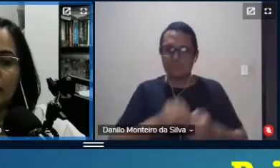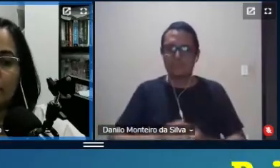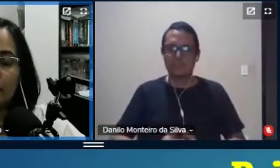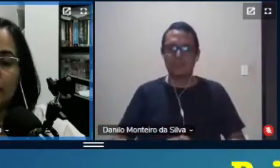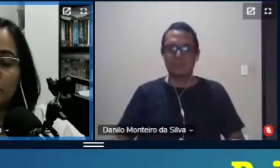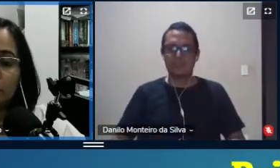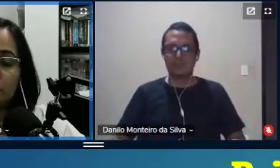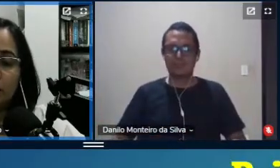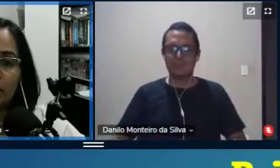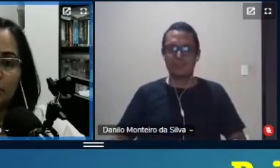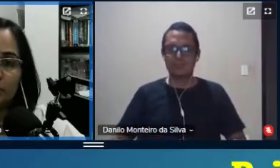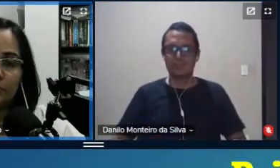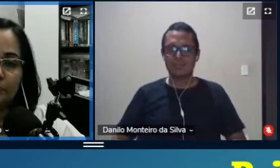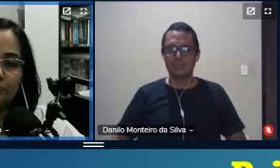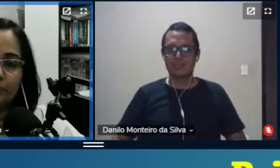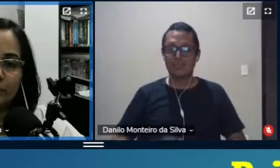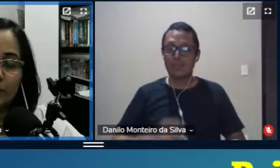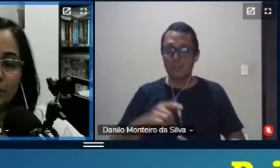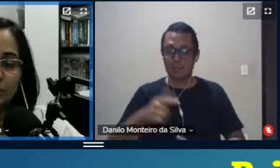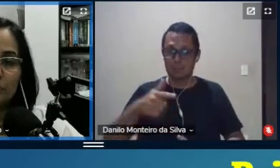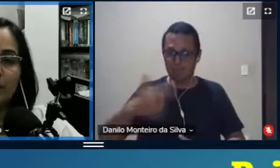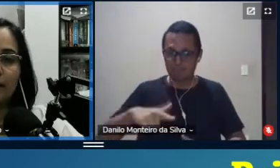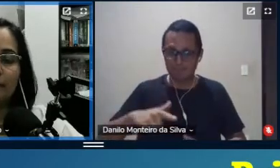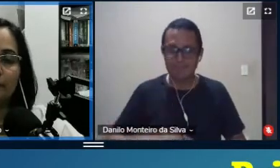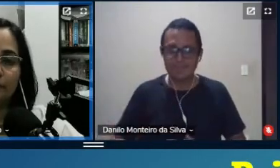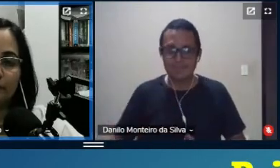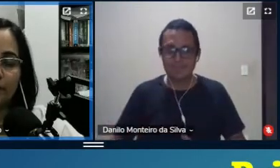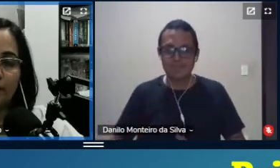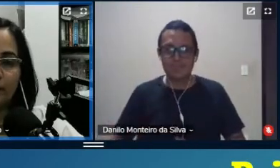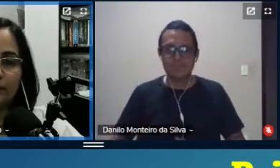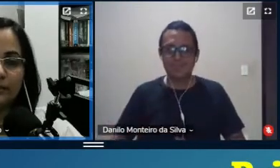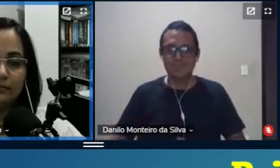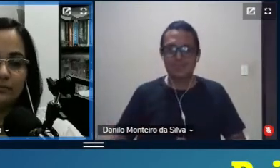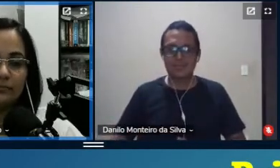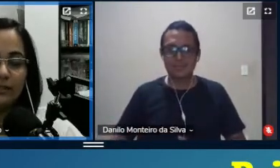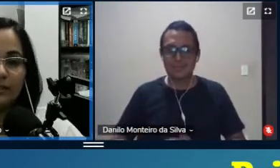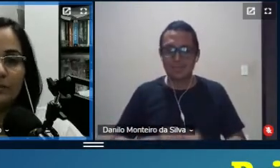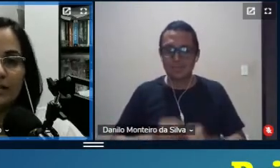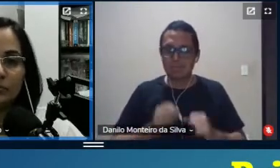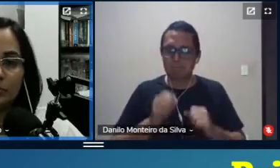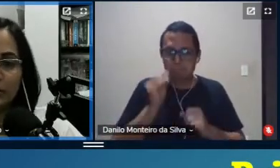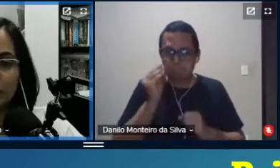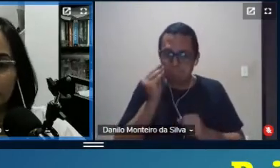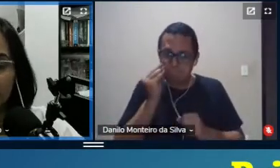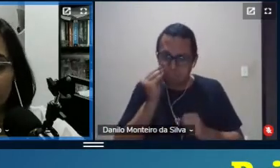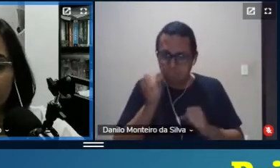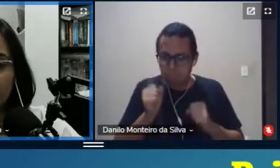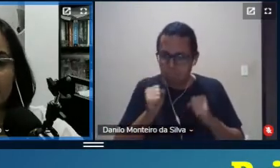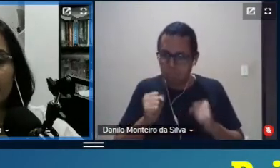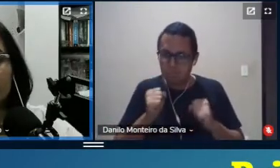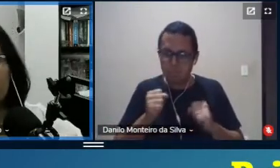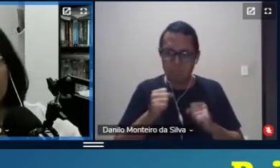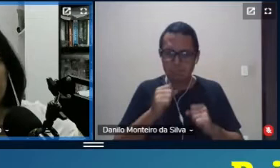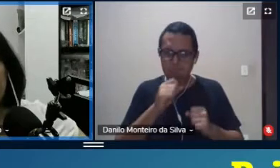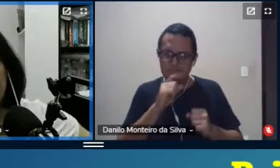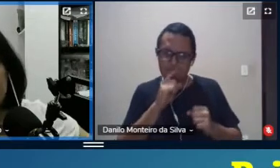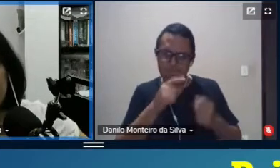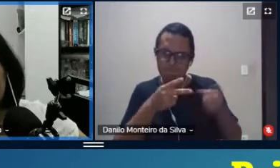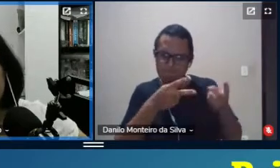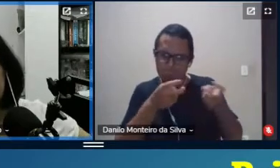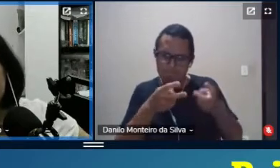Então vamos lá. A gente pode estimar, né, determinar as propriedades mecânicas